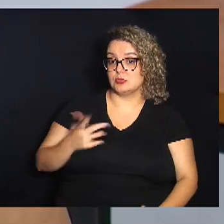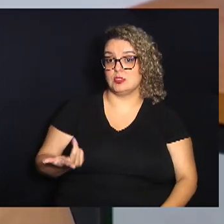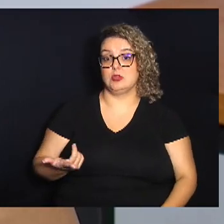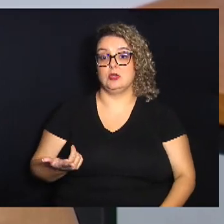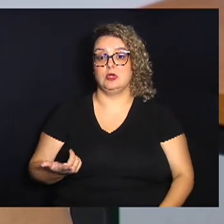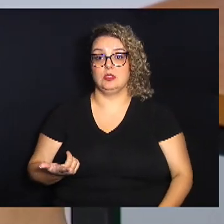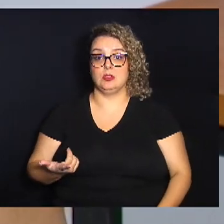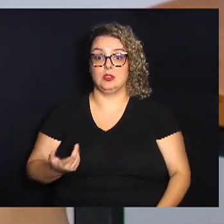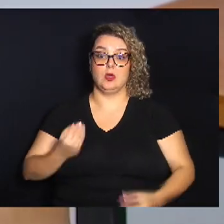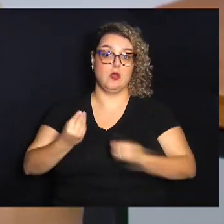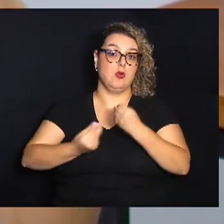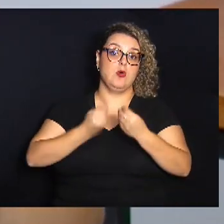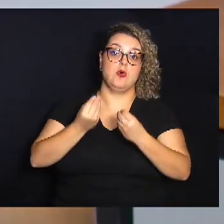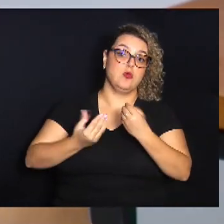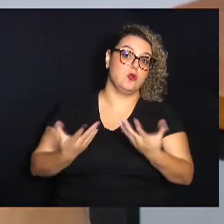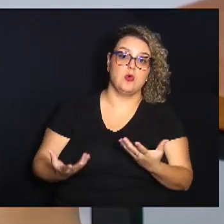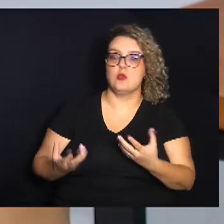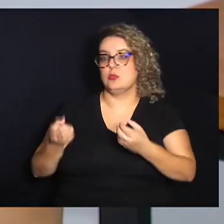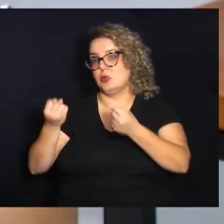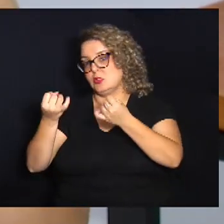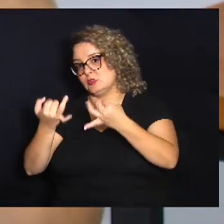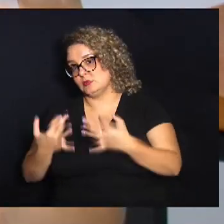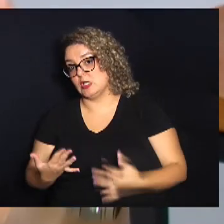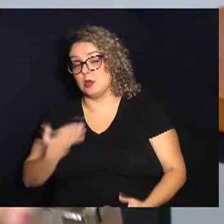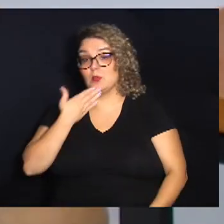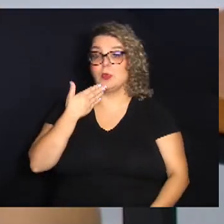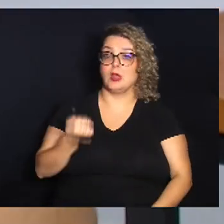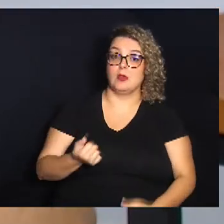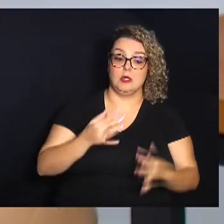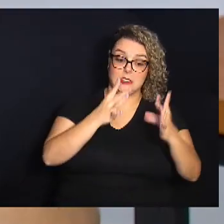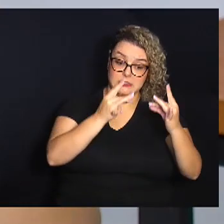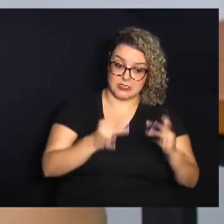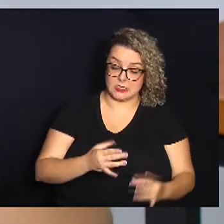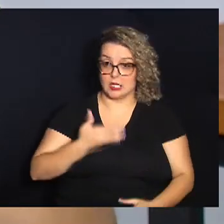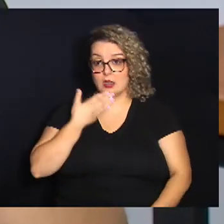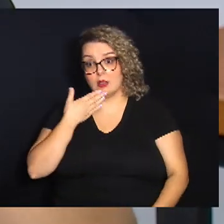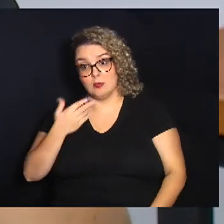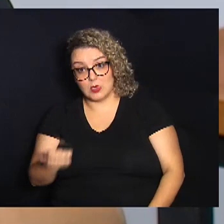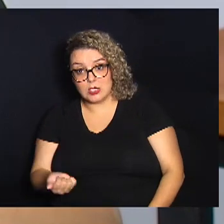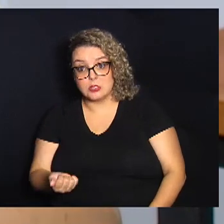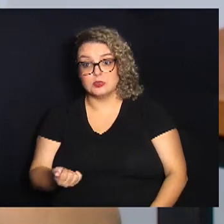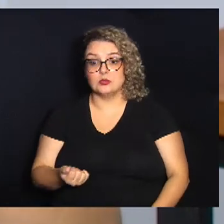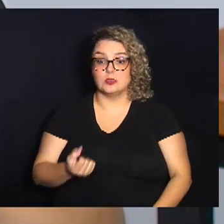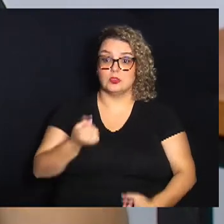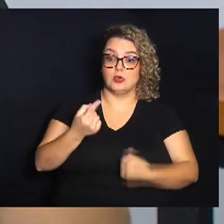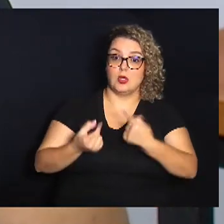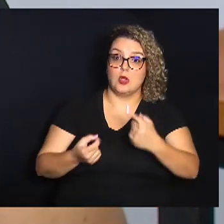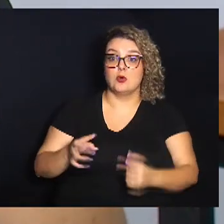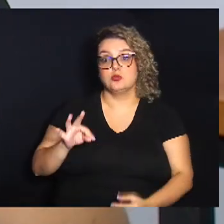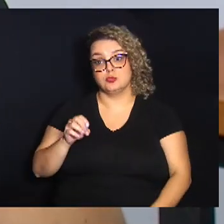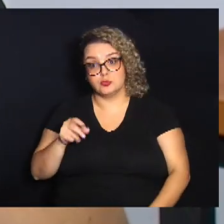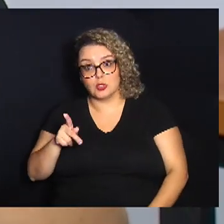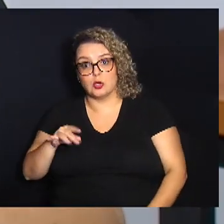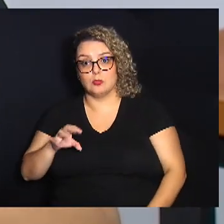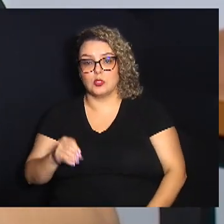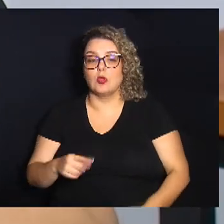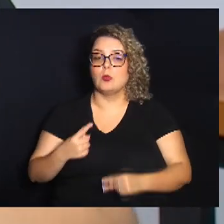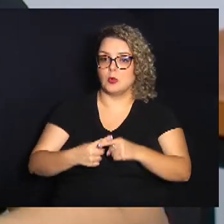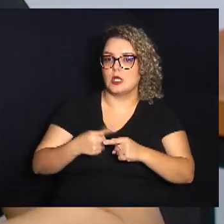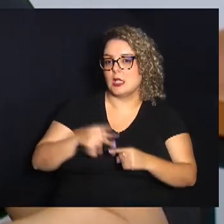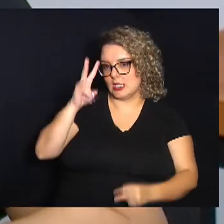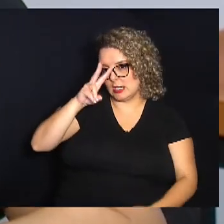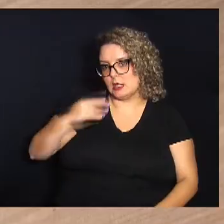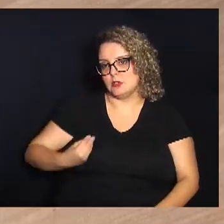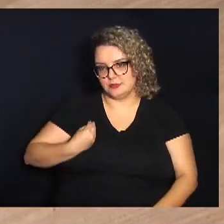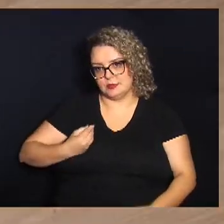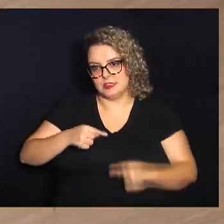vai explicar melhor, onde você vai detalhar melhor um determinado tópico, porque você lembra da vivência de sala